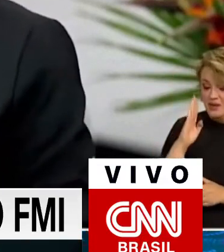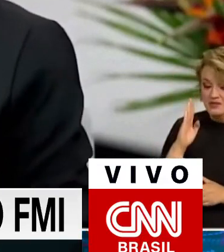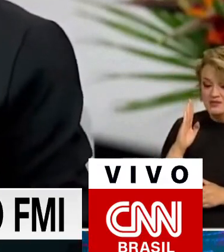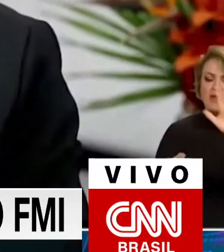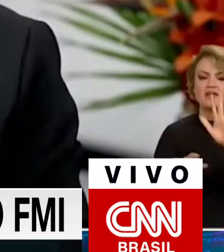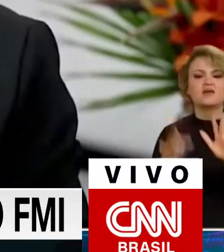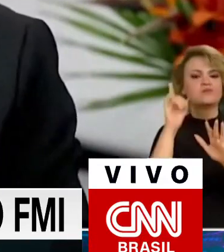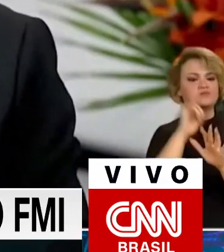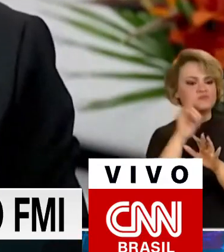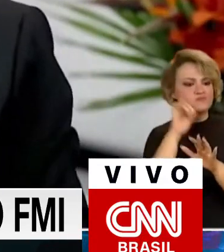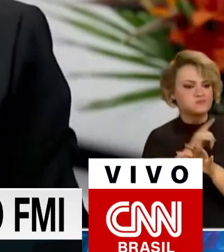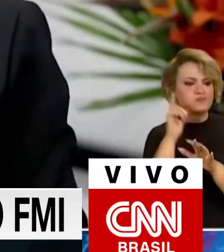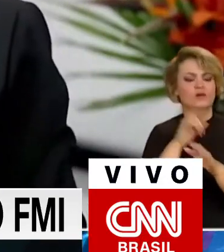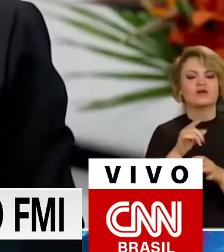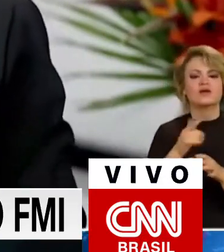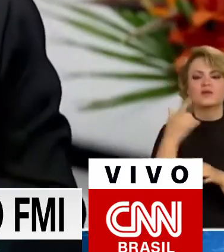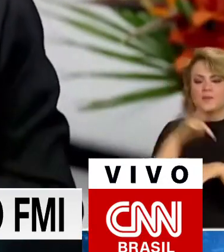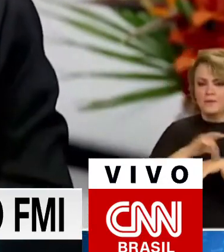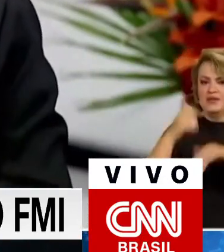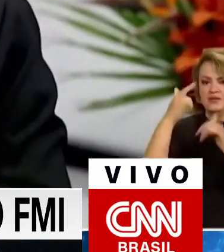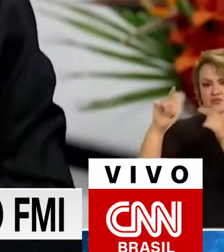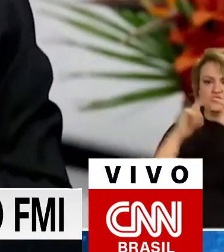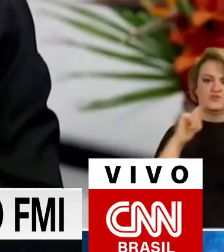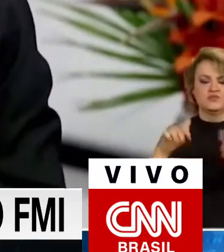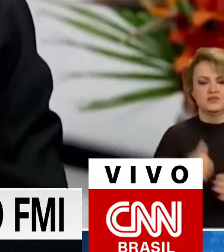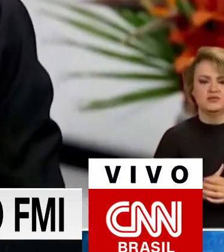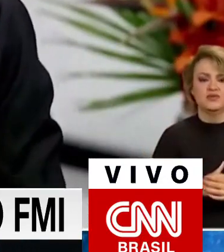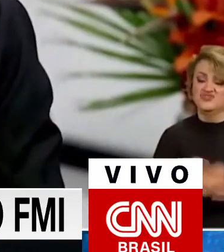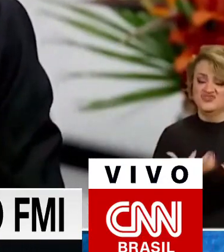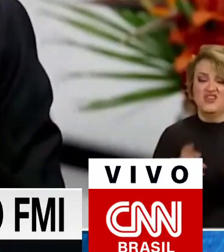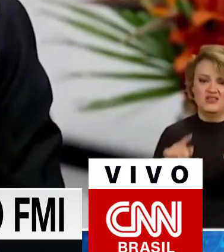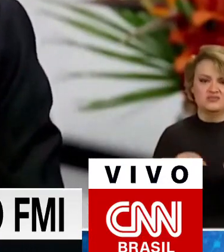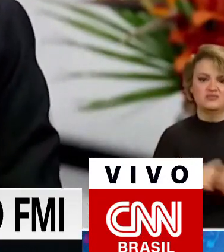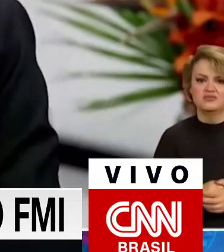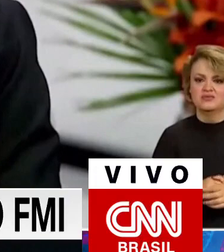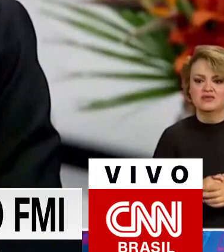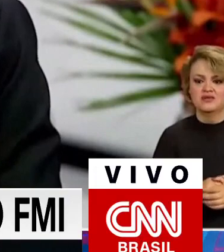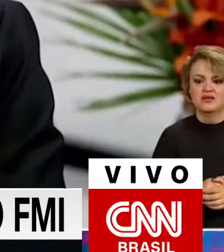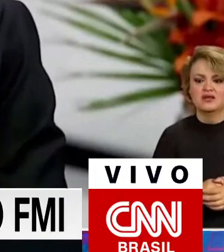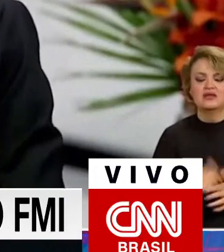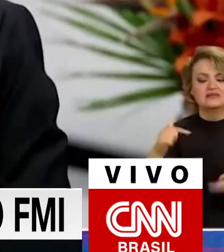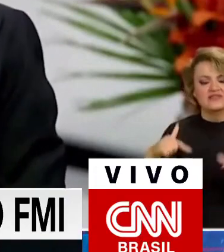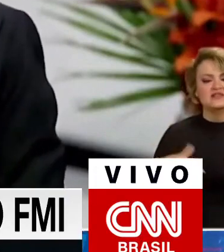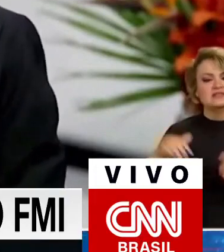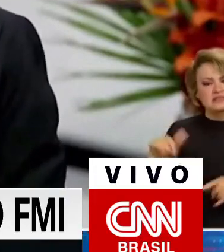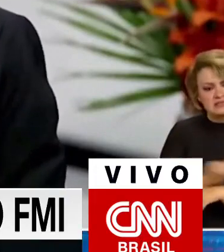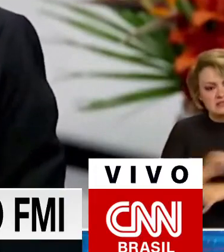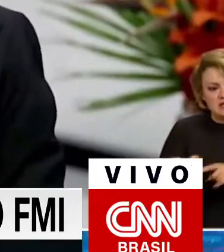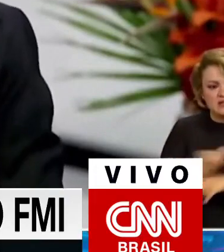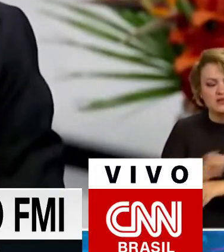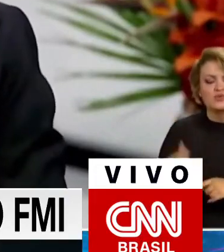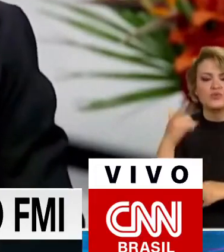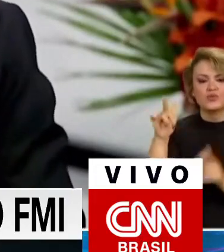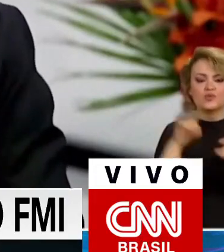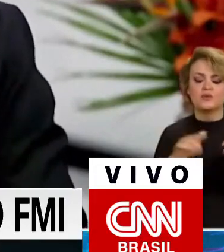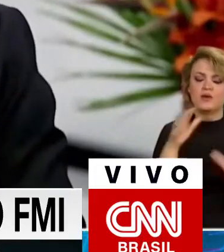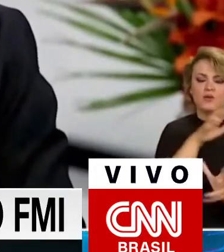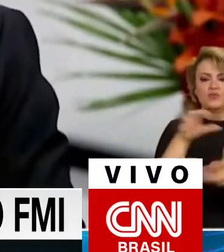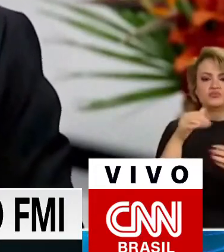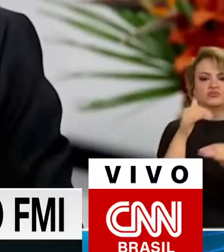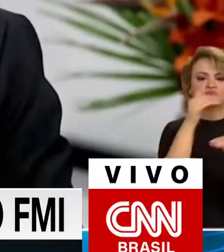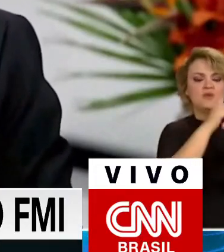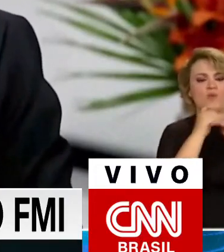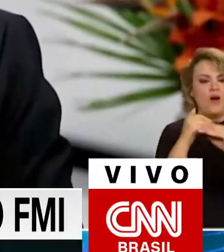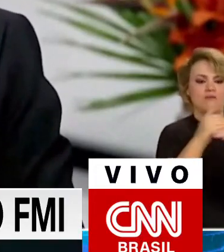que, além dos controles de aumentos de salários e aposentadorias, essa receita veio também com aumentos